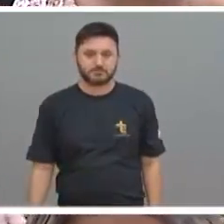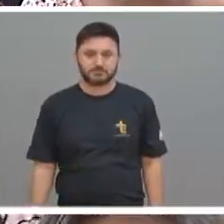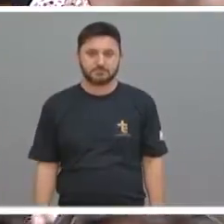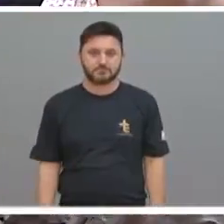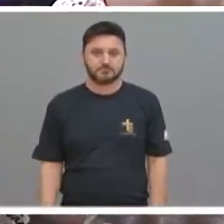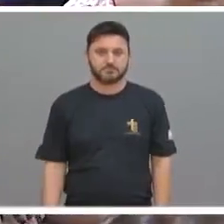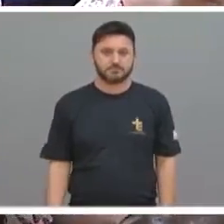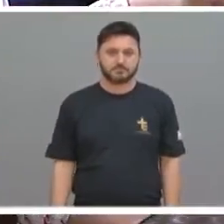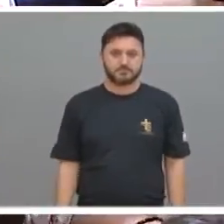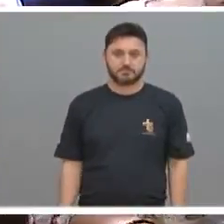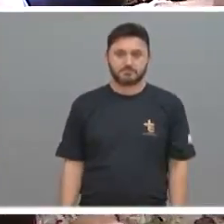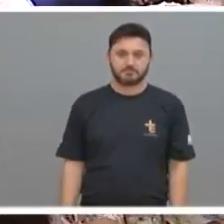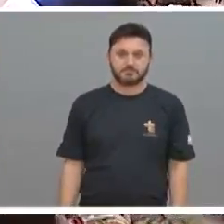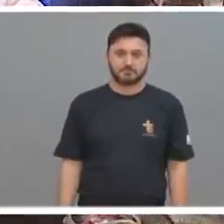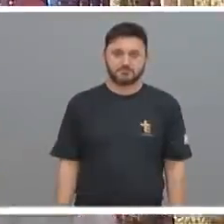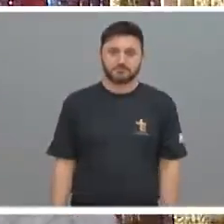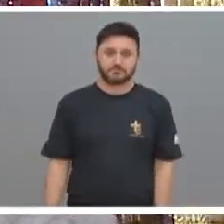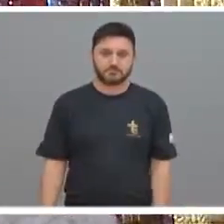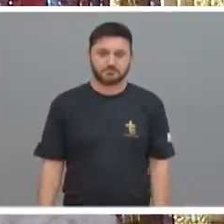vivos.